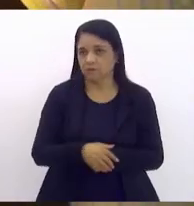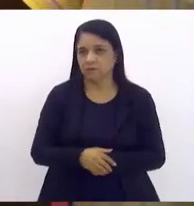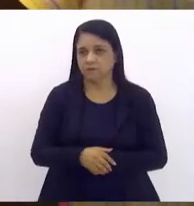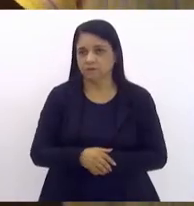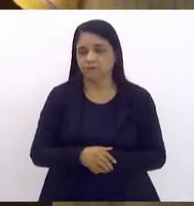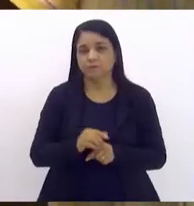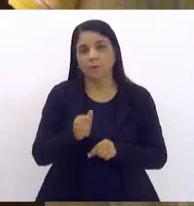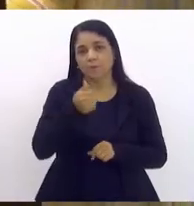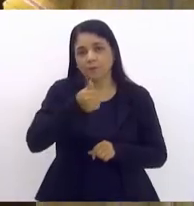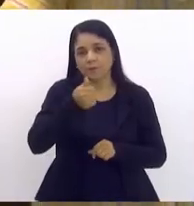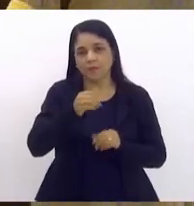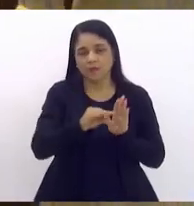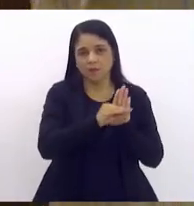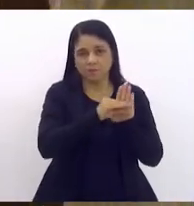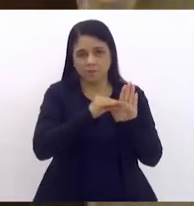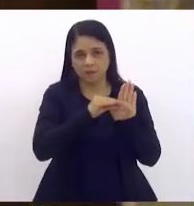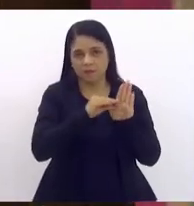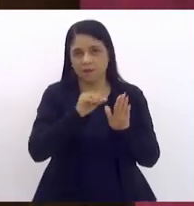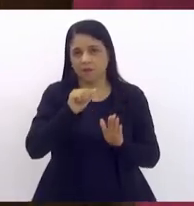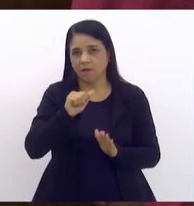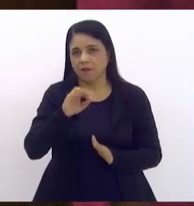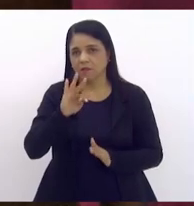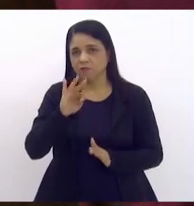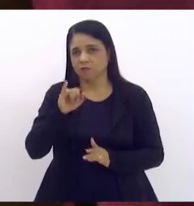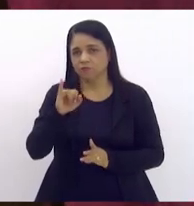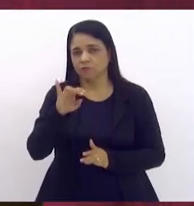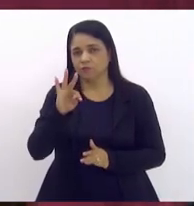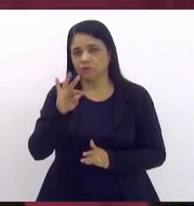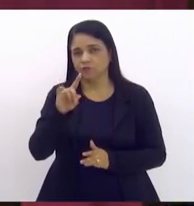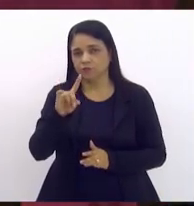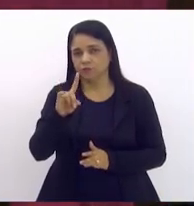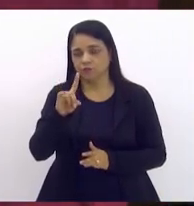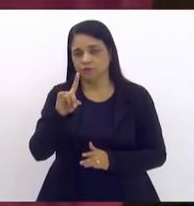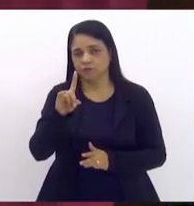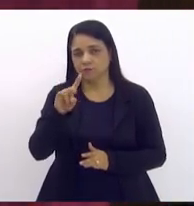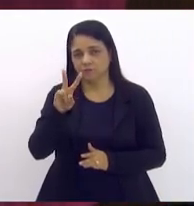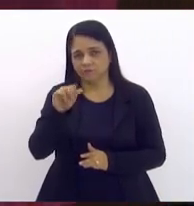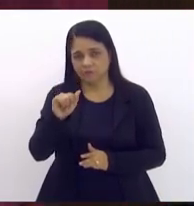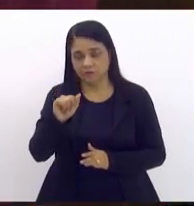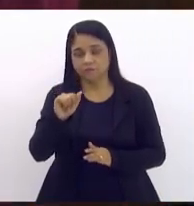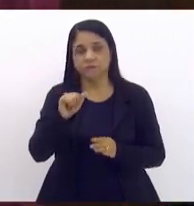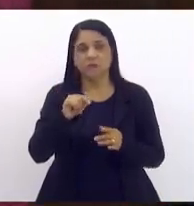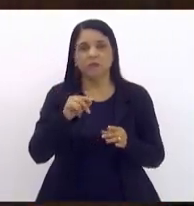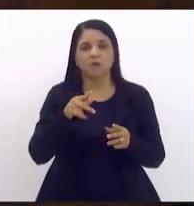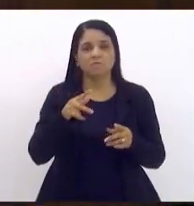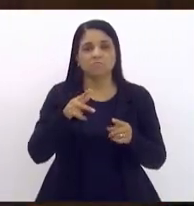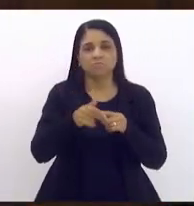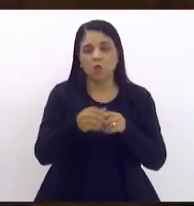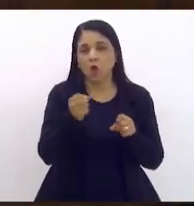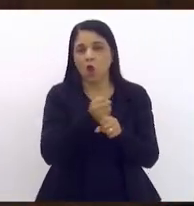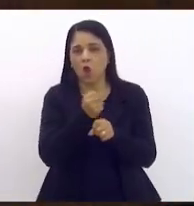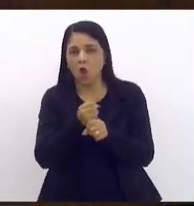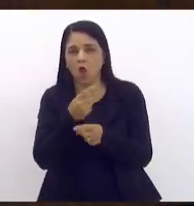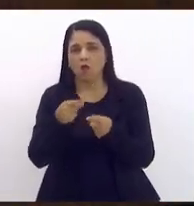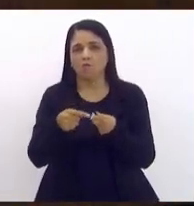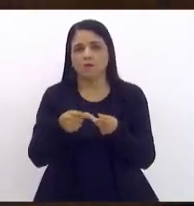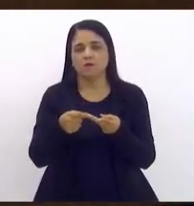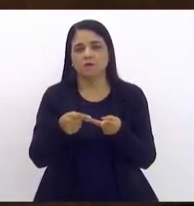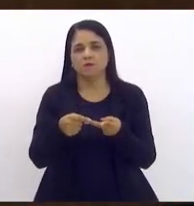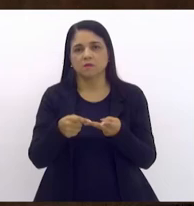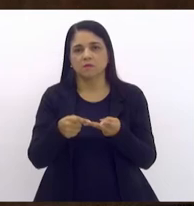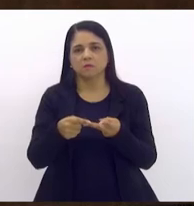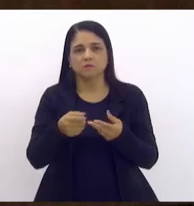A primeira emenda aditiva, a presente declaração não impedirá a realização de obras, reformas, benfeitorias